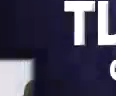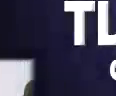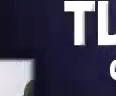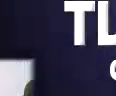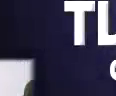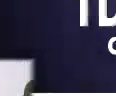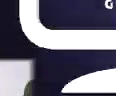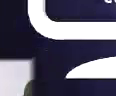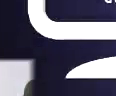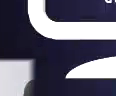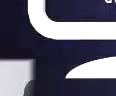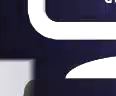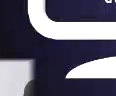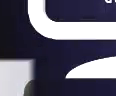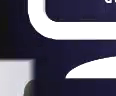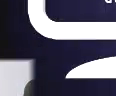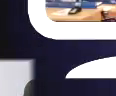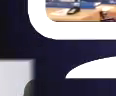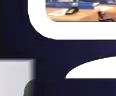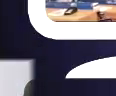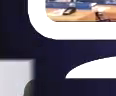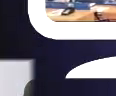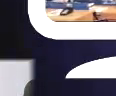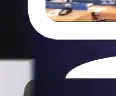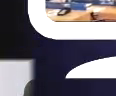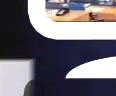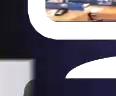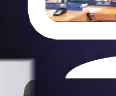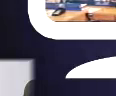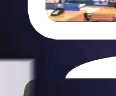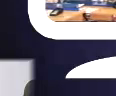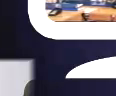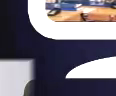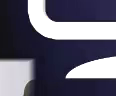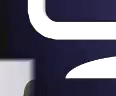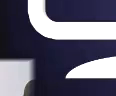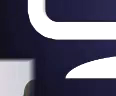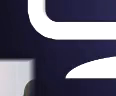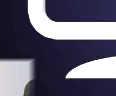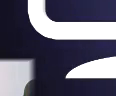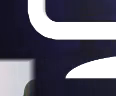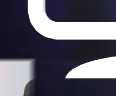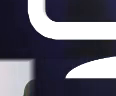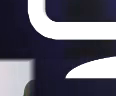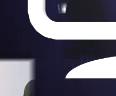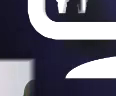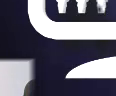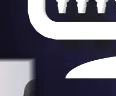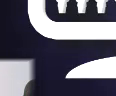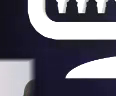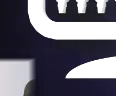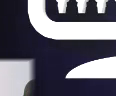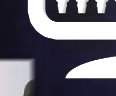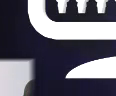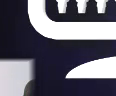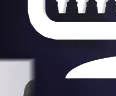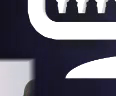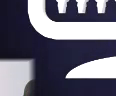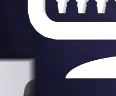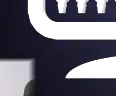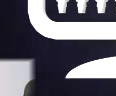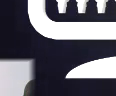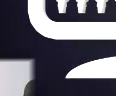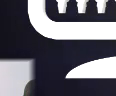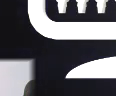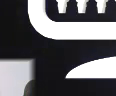Acompanhe a TV Câmara pela internet. Lá você assiste ao vivo às sessões, com tradução simultânea em Libras, e acompanhe a atuação